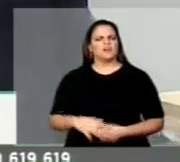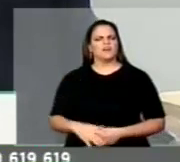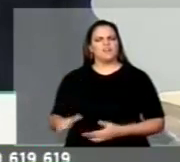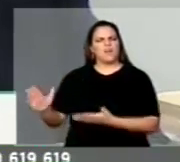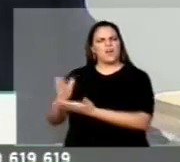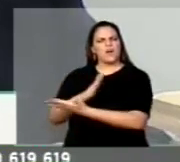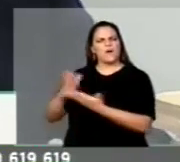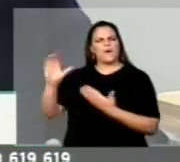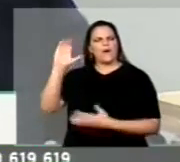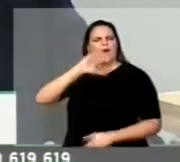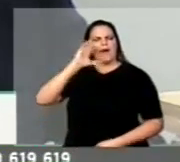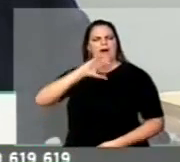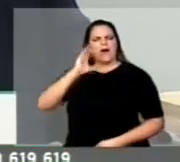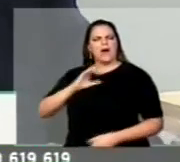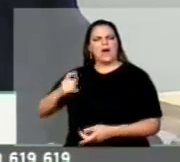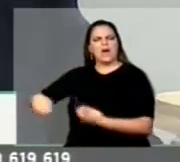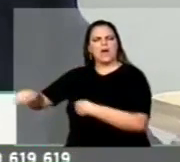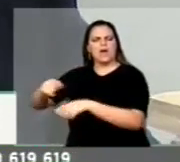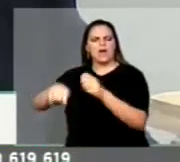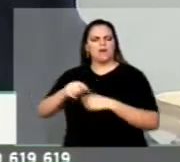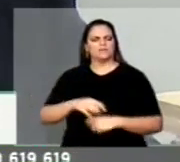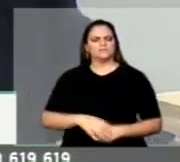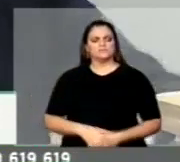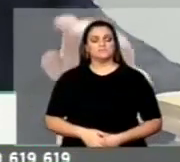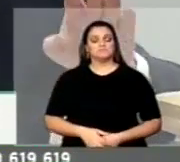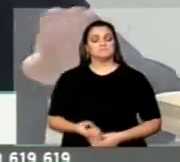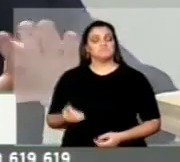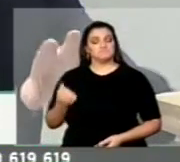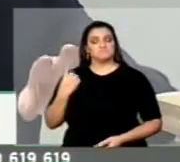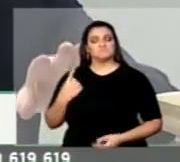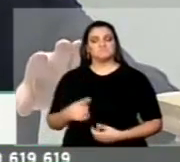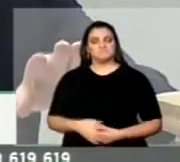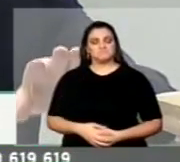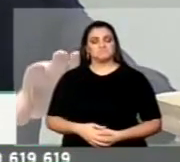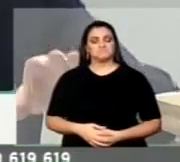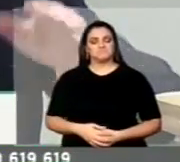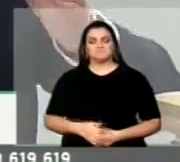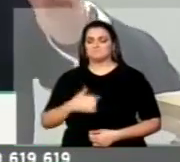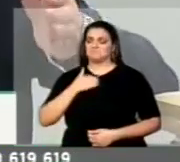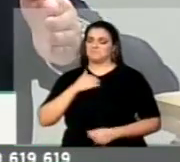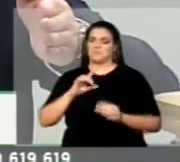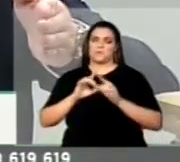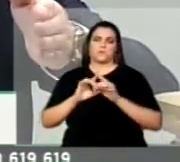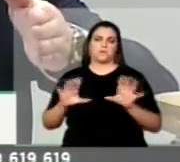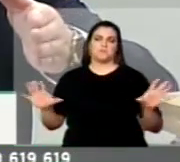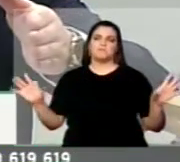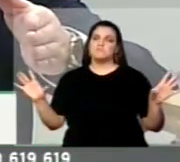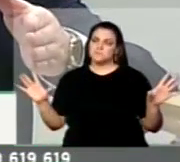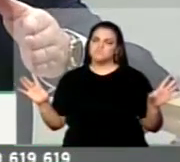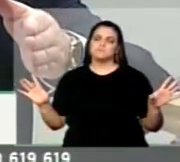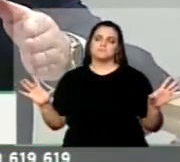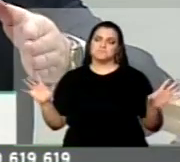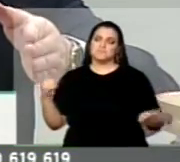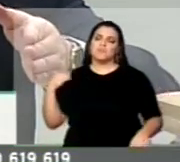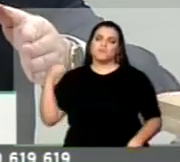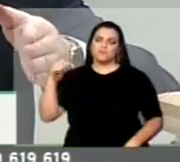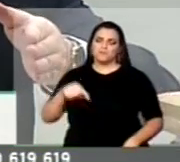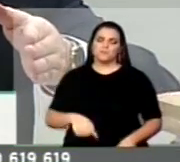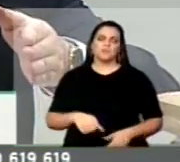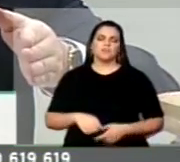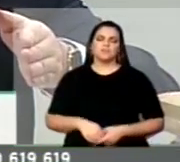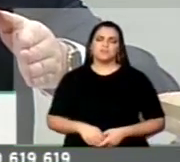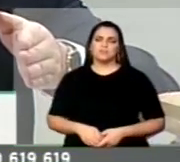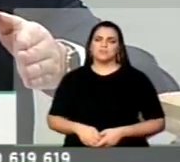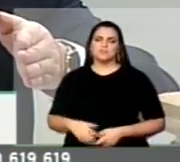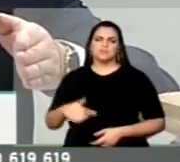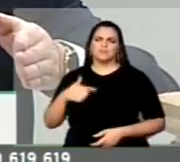estou plenamente disposto a convencer. Eu não vim aqui em nenhum momento, só estou fazendo provocado por Vossa Excelência, eu não vim aqui